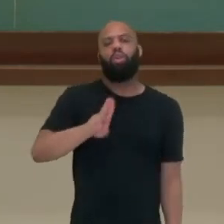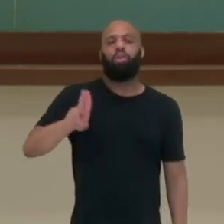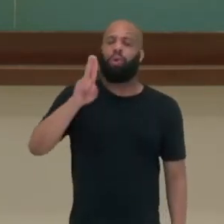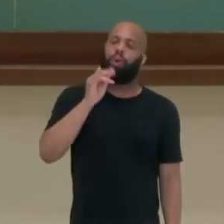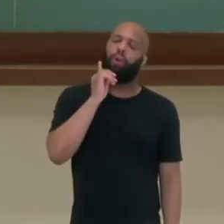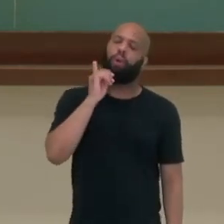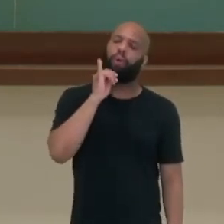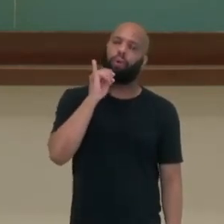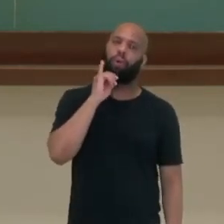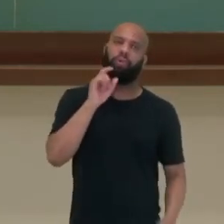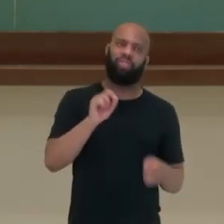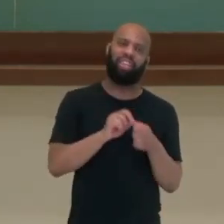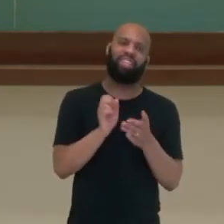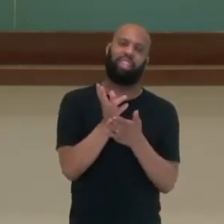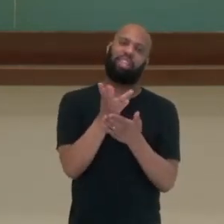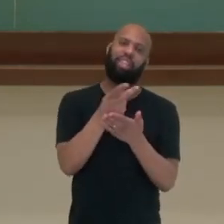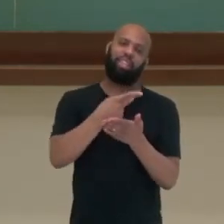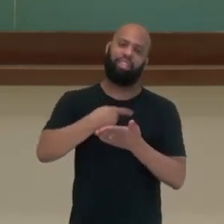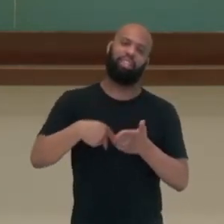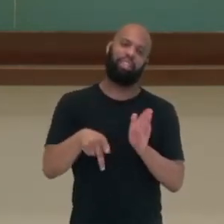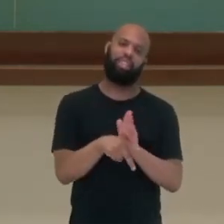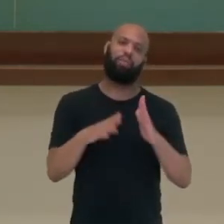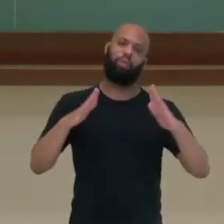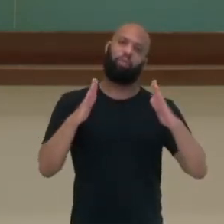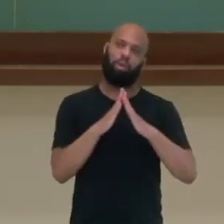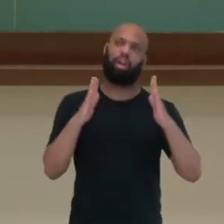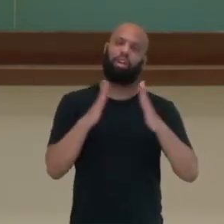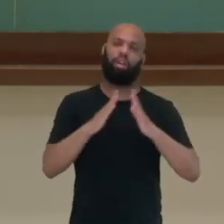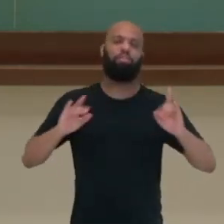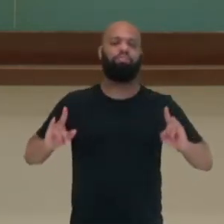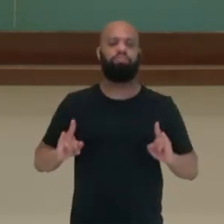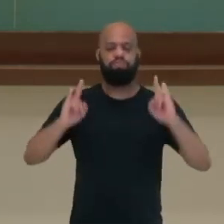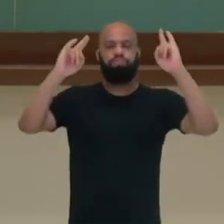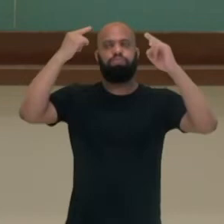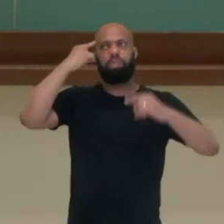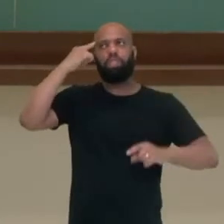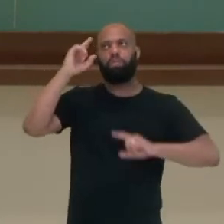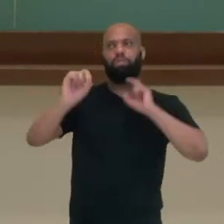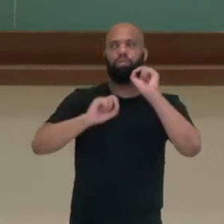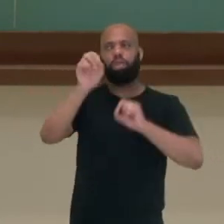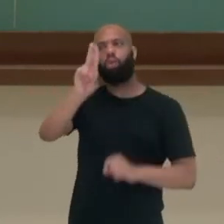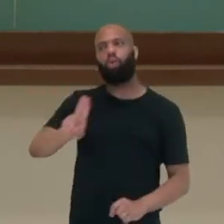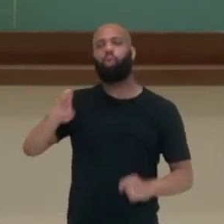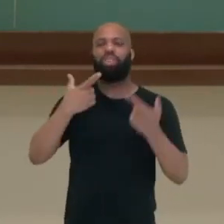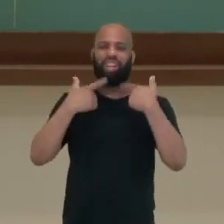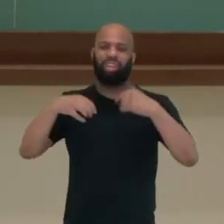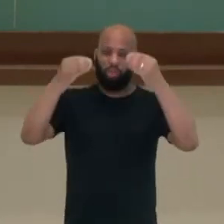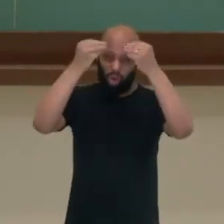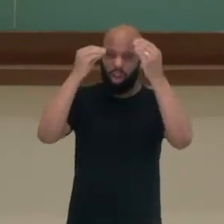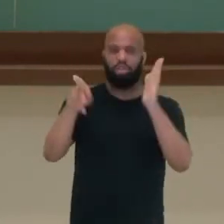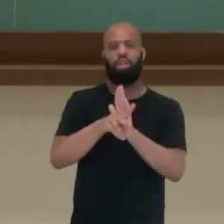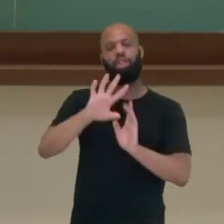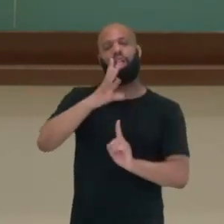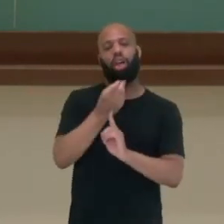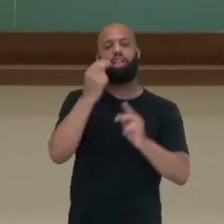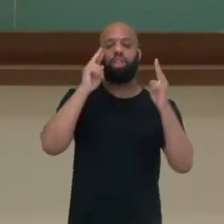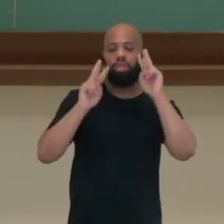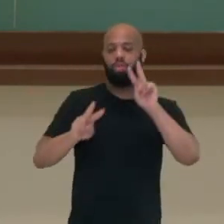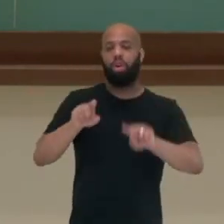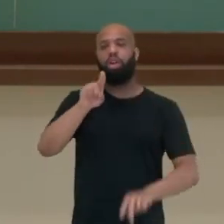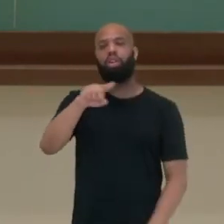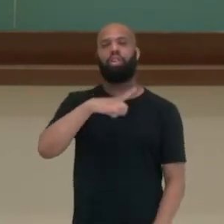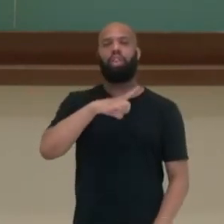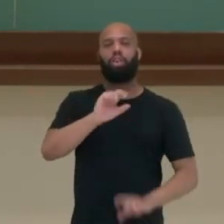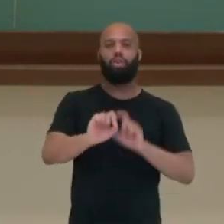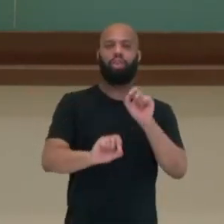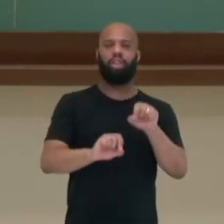fazer um croquis, um esboço, uma planta baixa, você está pensando, você está utilizando a linguagem das artes visuais, então você está com a